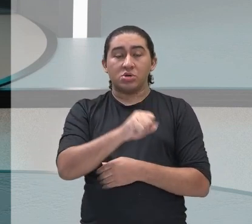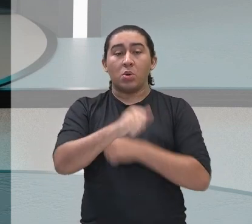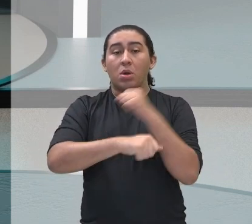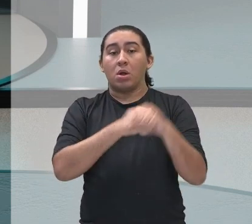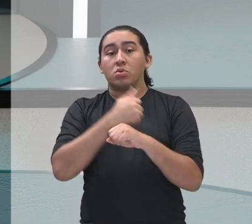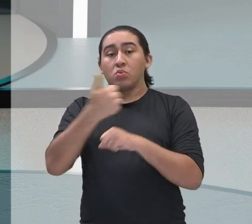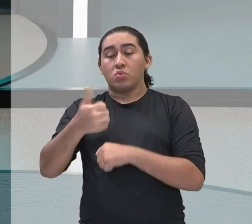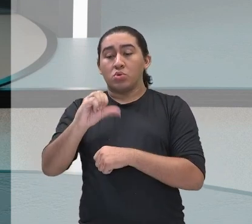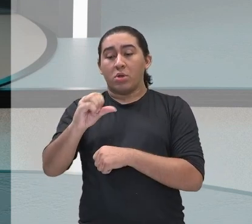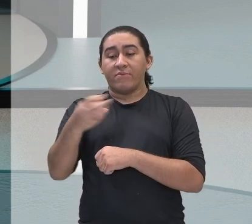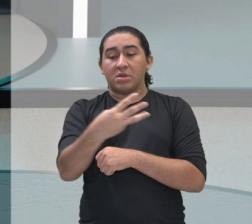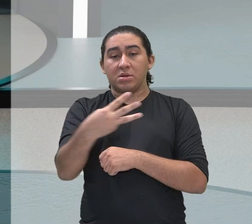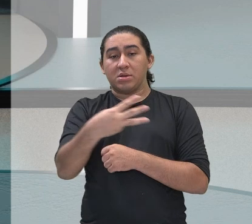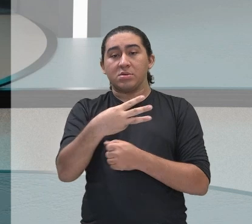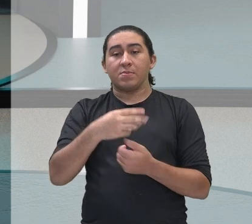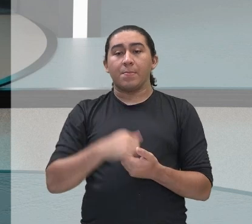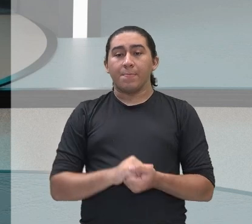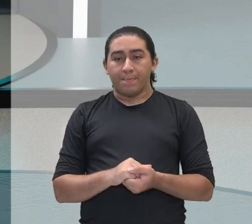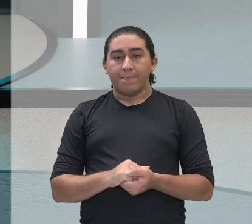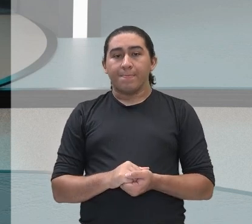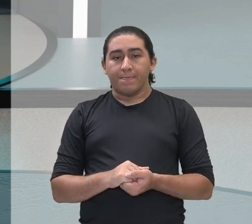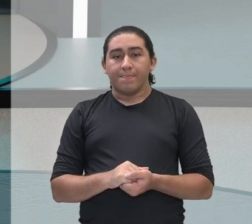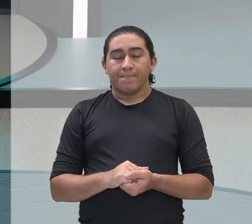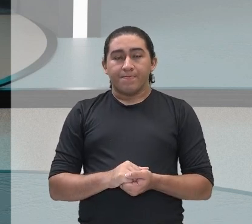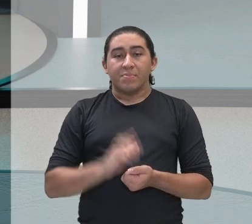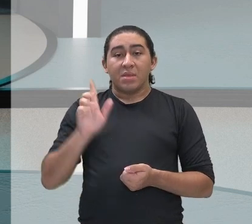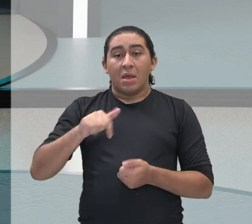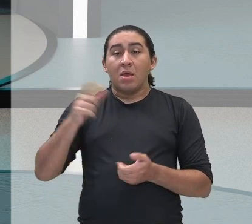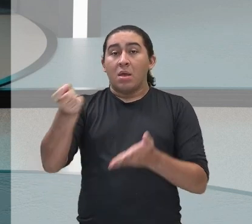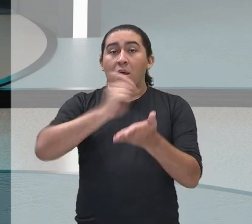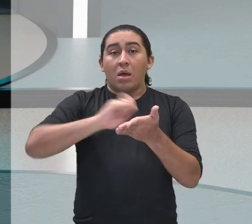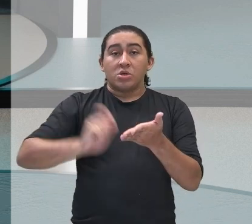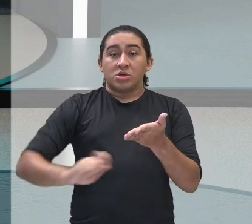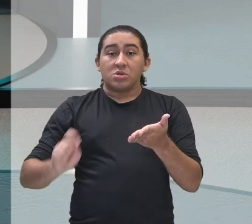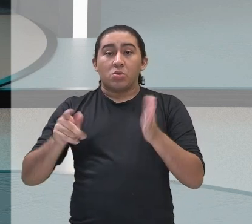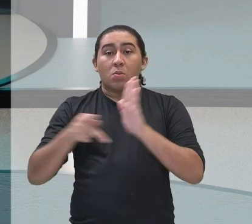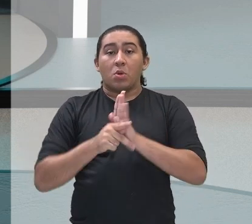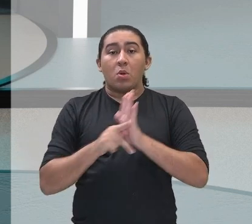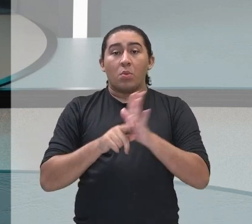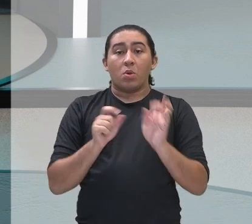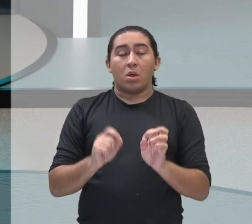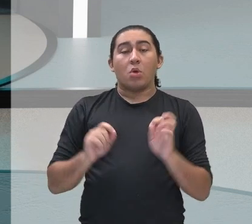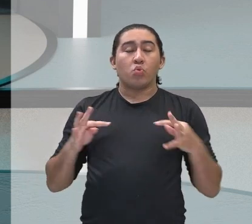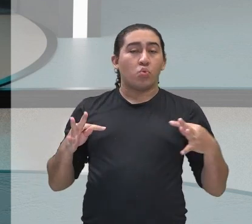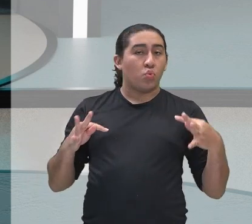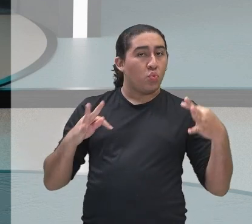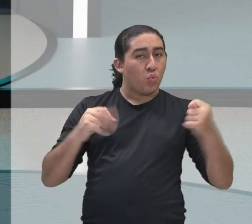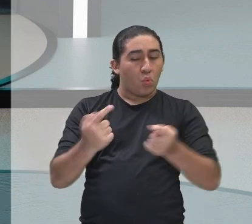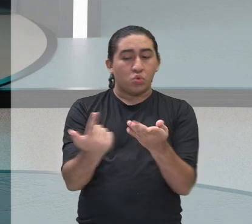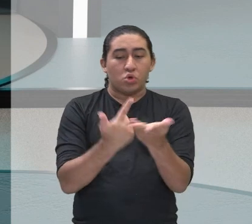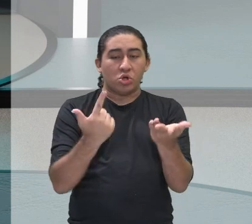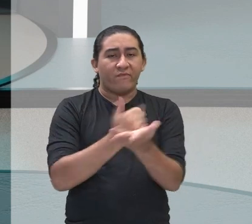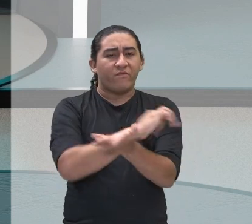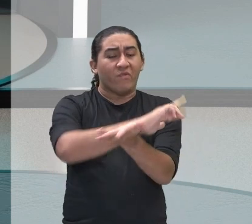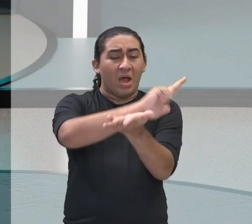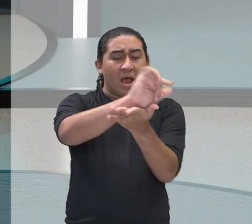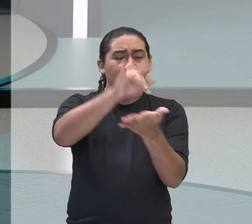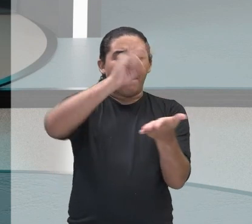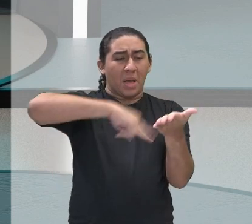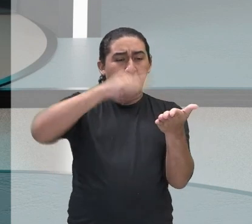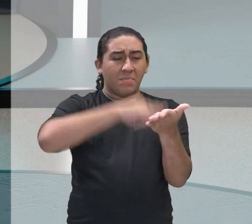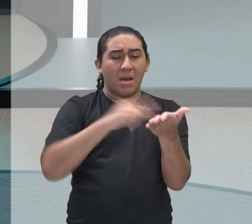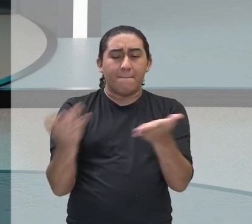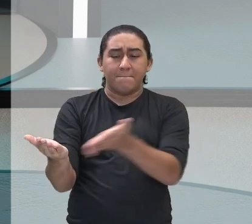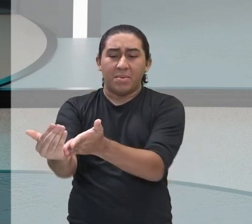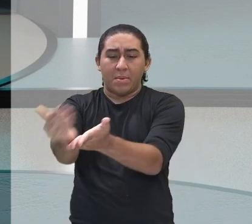1933. Esse 1933 é quando foi feito a coleção, juntou-se os documentos e